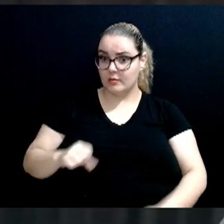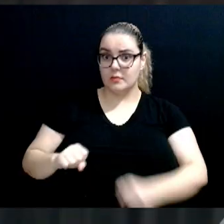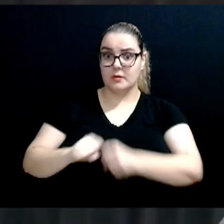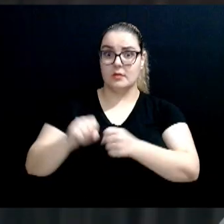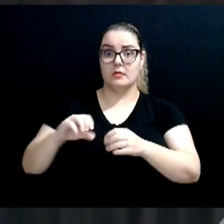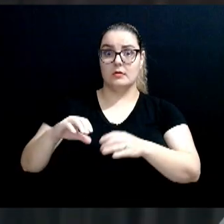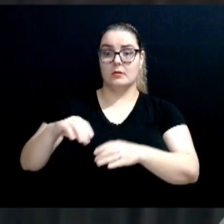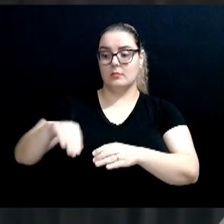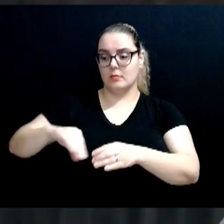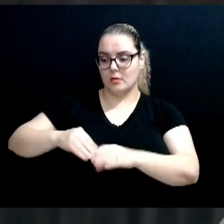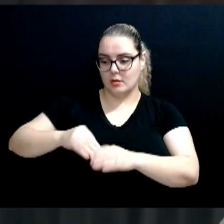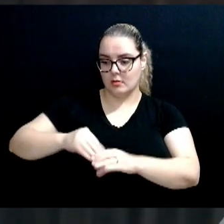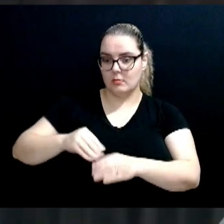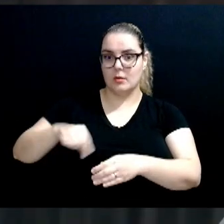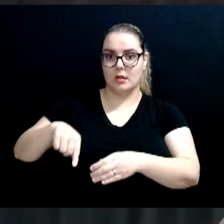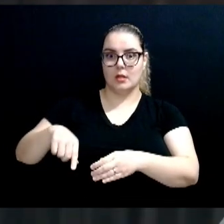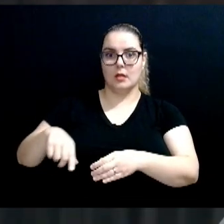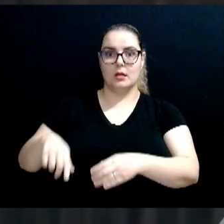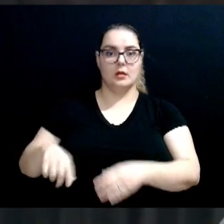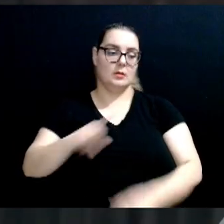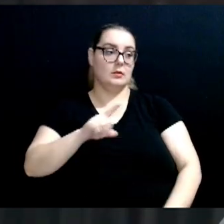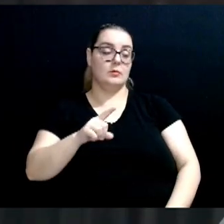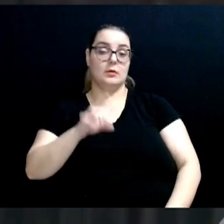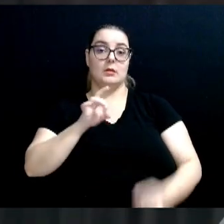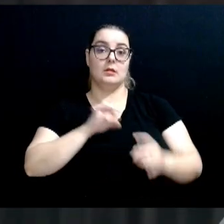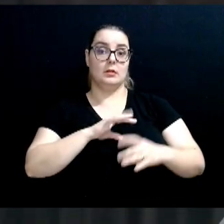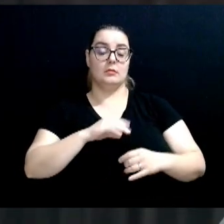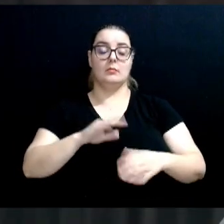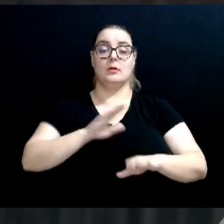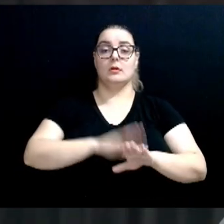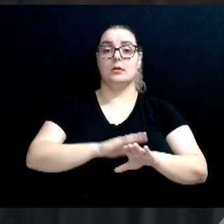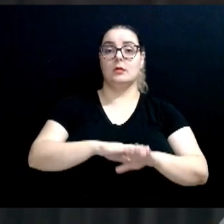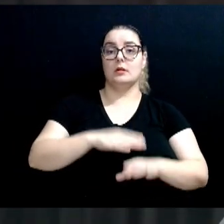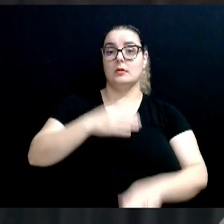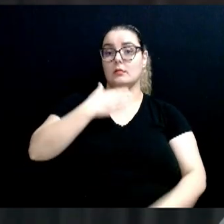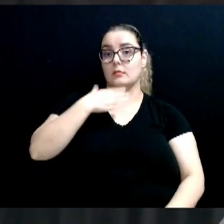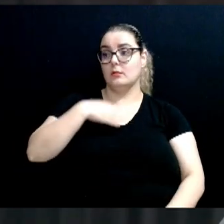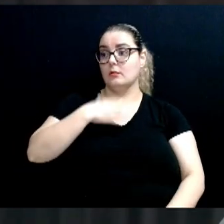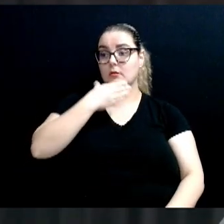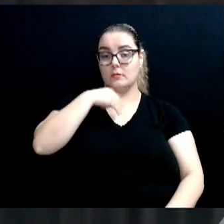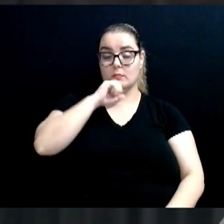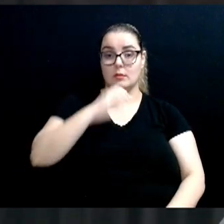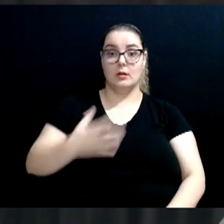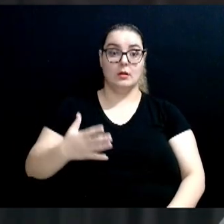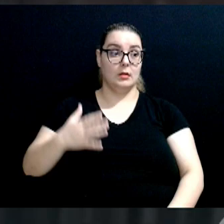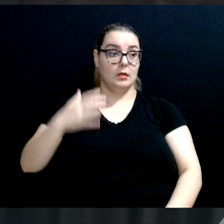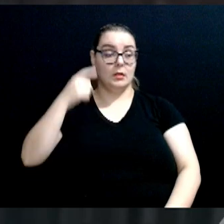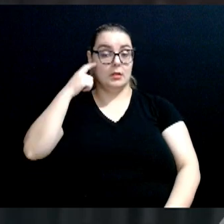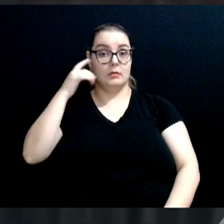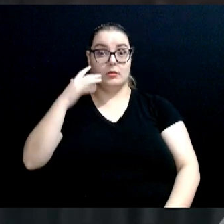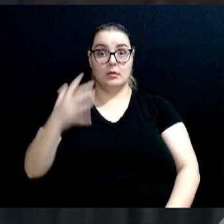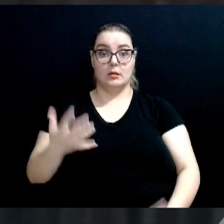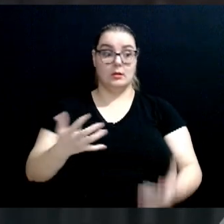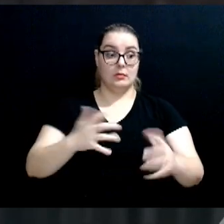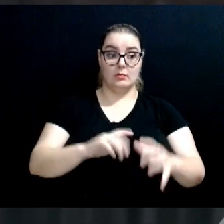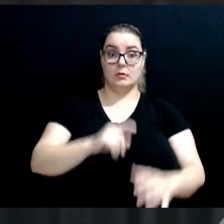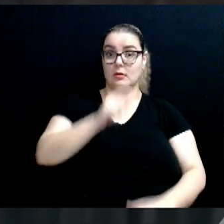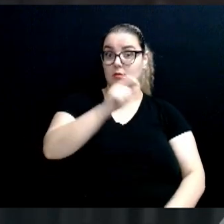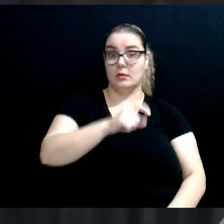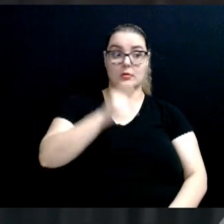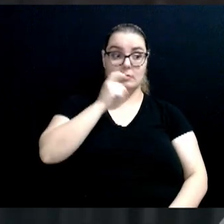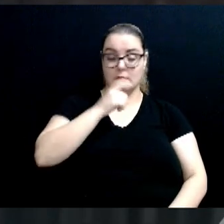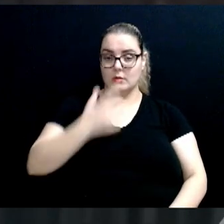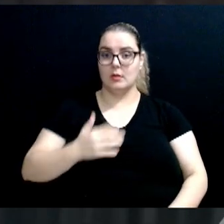medo da reação do pai. E na cabeça do adulto fica, meu Deus do céu, não quero que meu filho se torne aquele mentiroso e comece a desenvolver outras